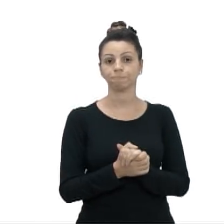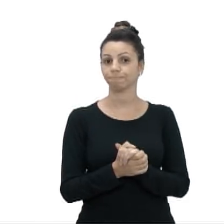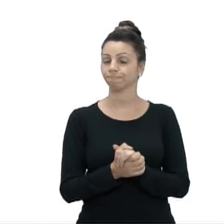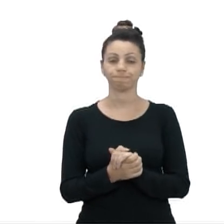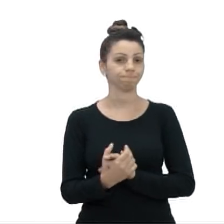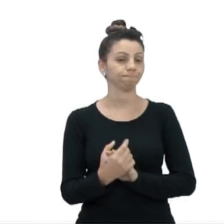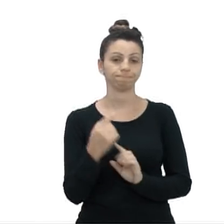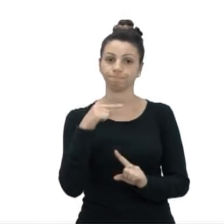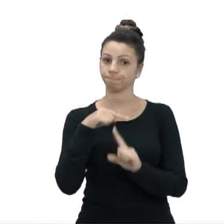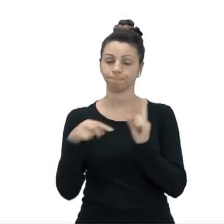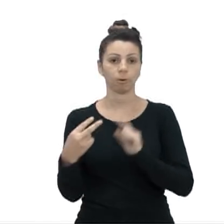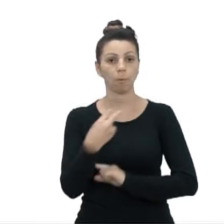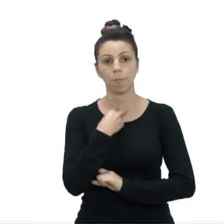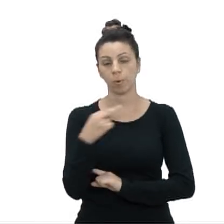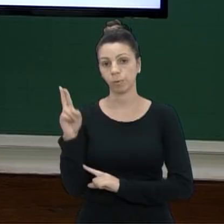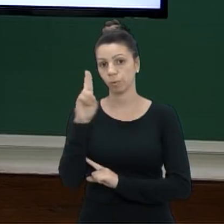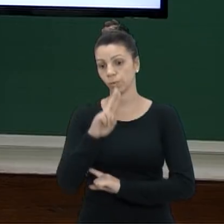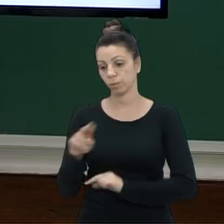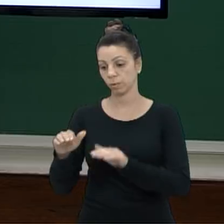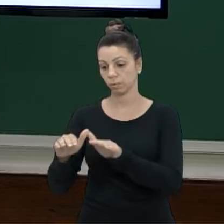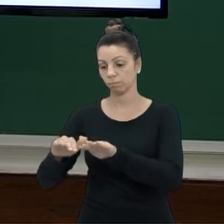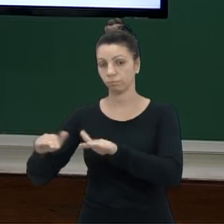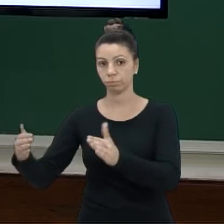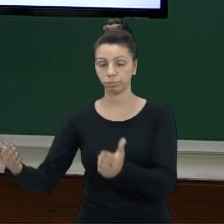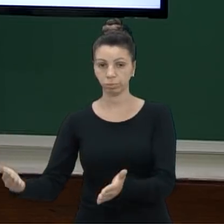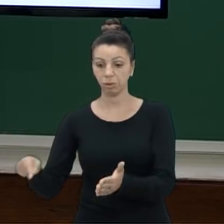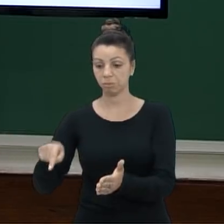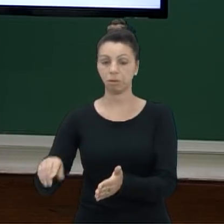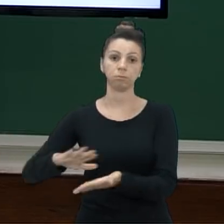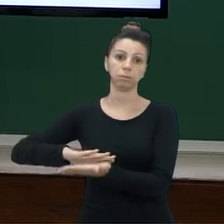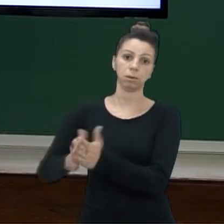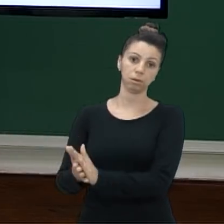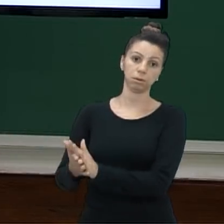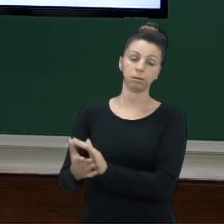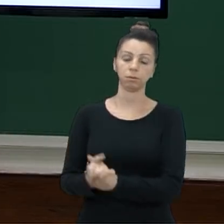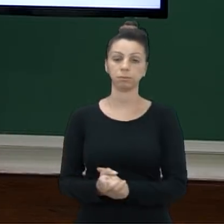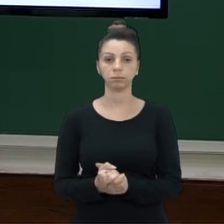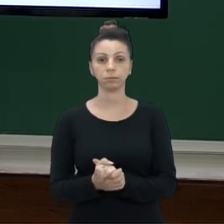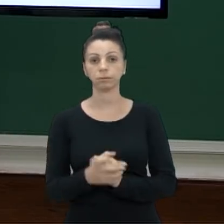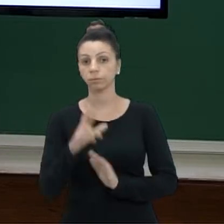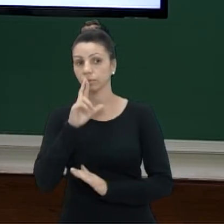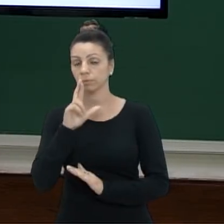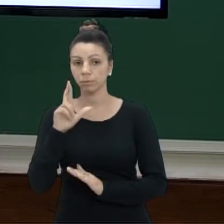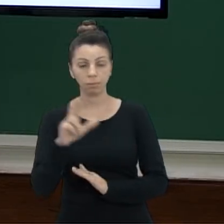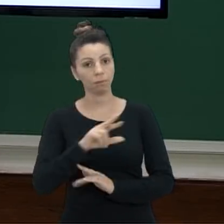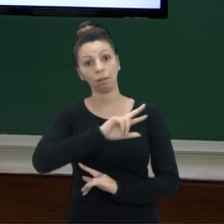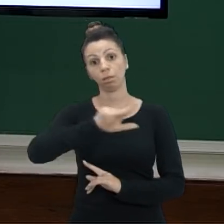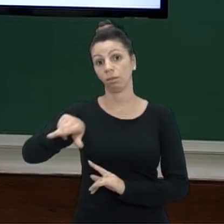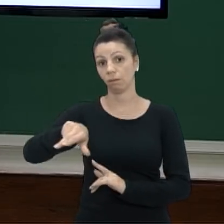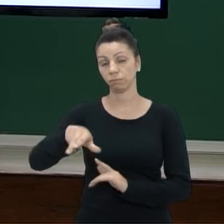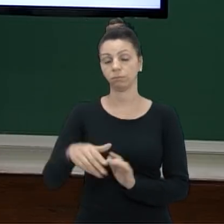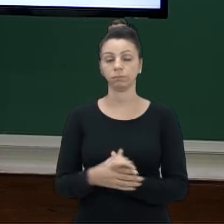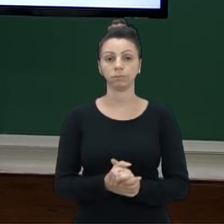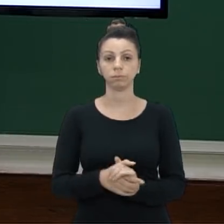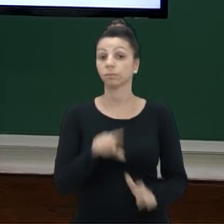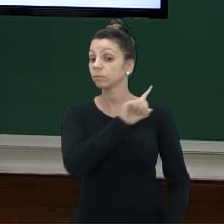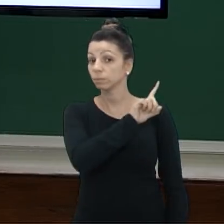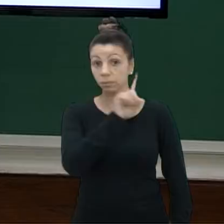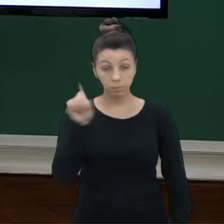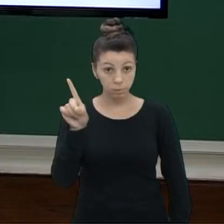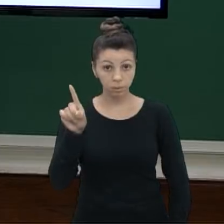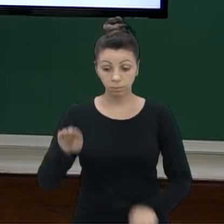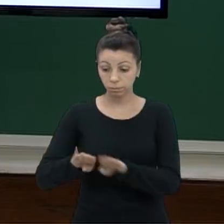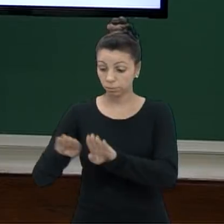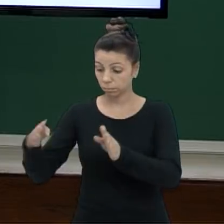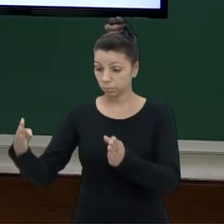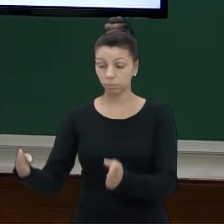não podemos utilizar o suporte sem correr risco de estragar ele. Resposta então, não. O suporte não